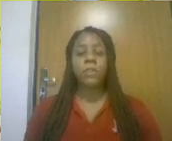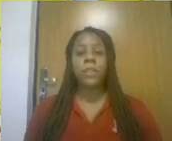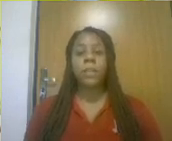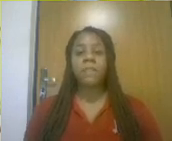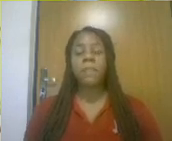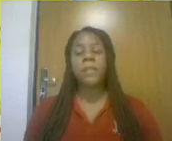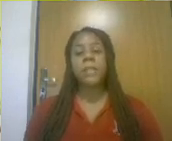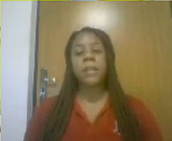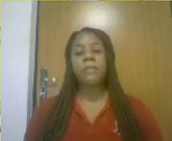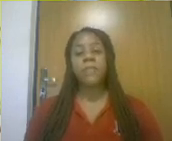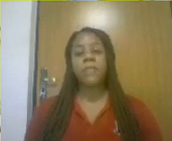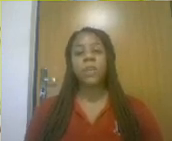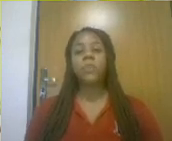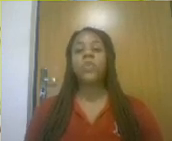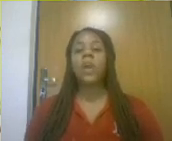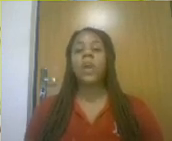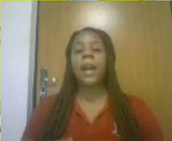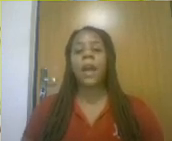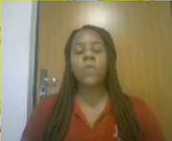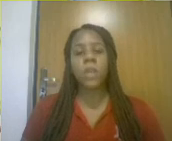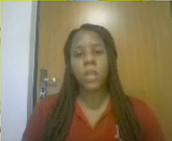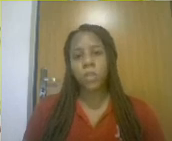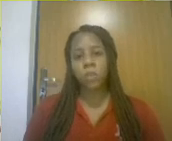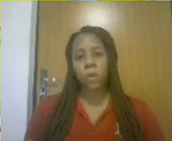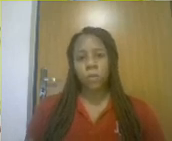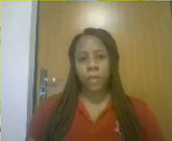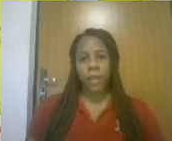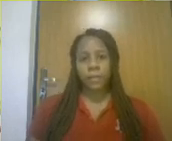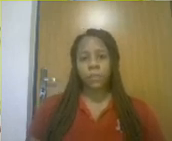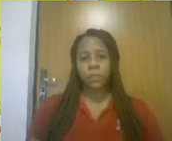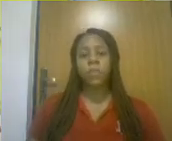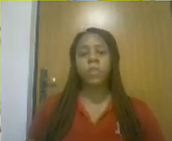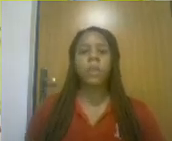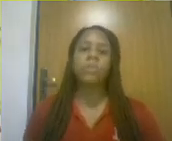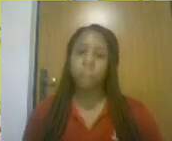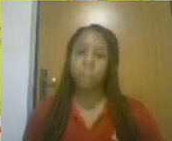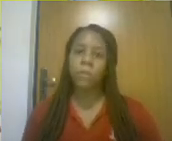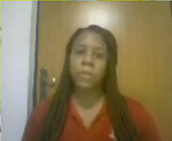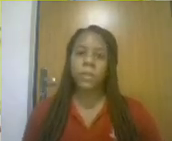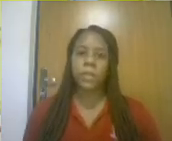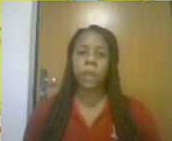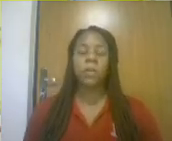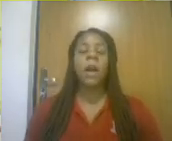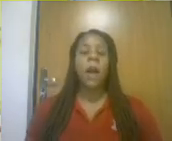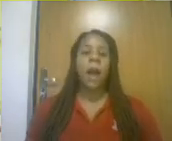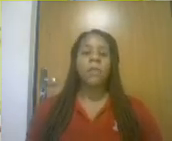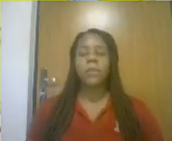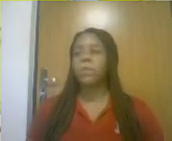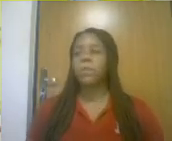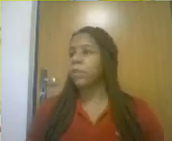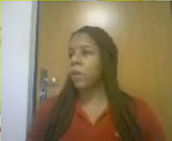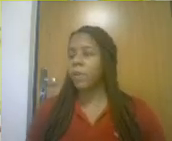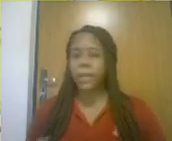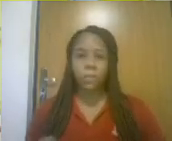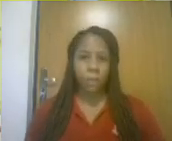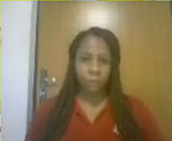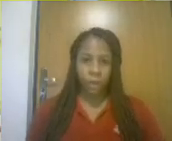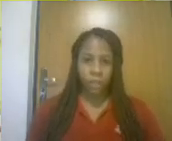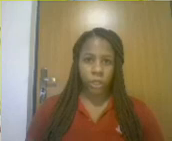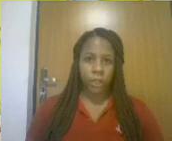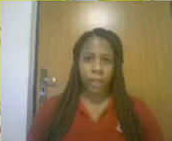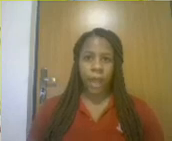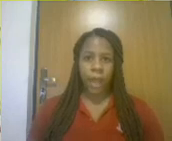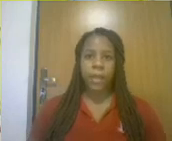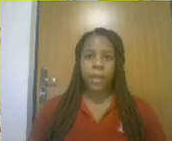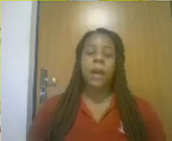Terceiro, você também vai precisar definir o local que isso acontece, que o seu texto está acontecendo. O seu texto acontece numa